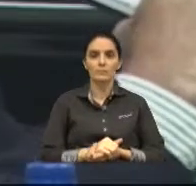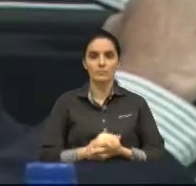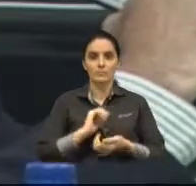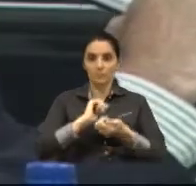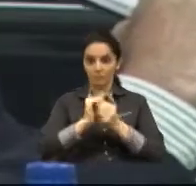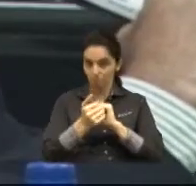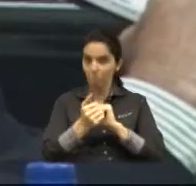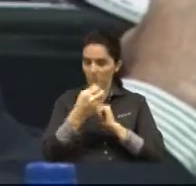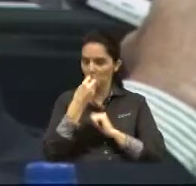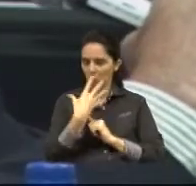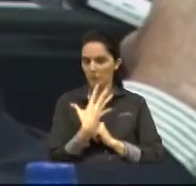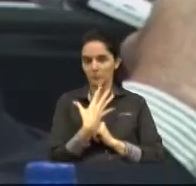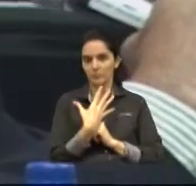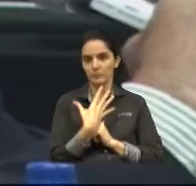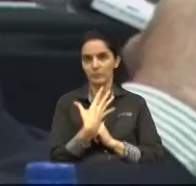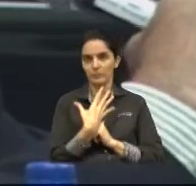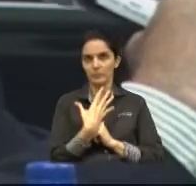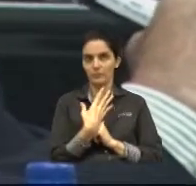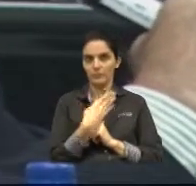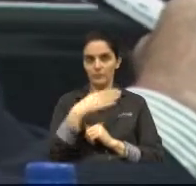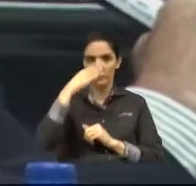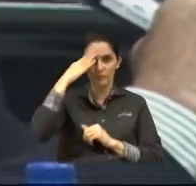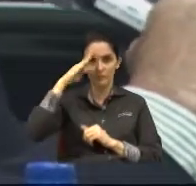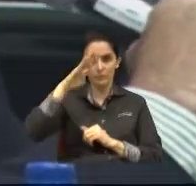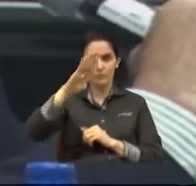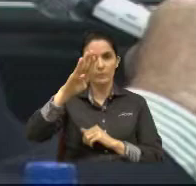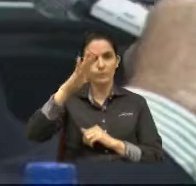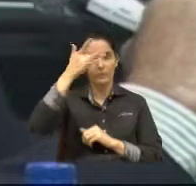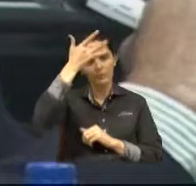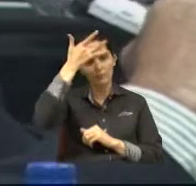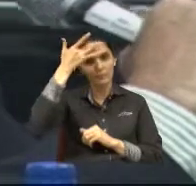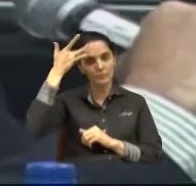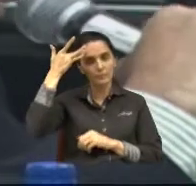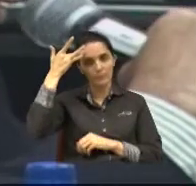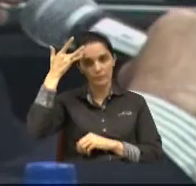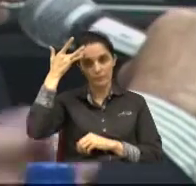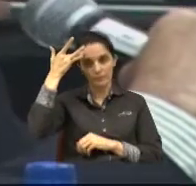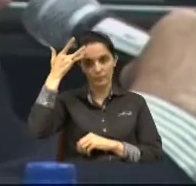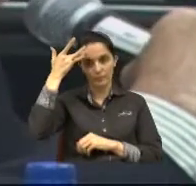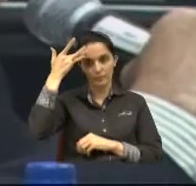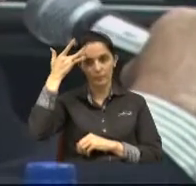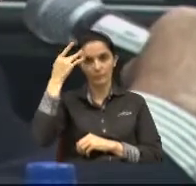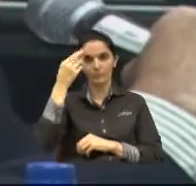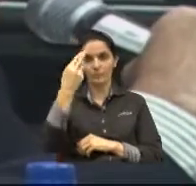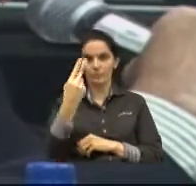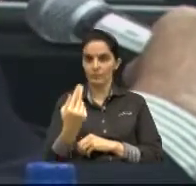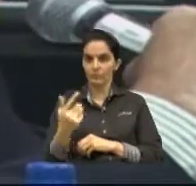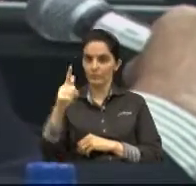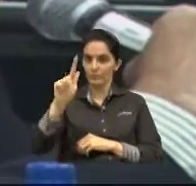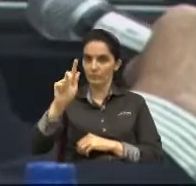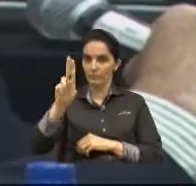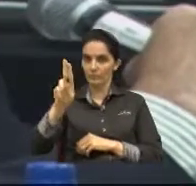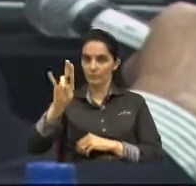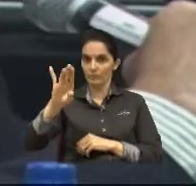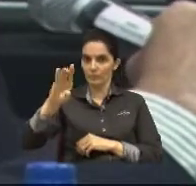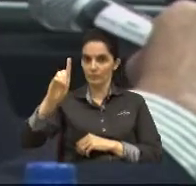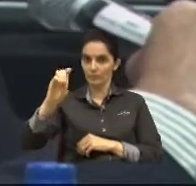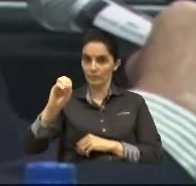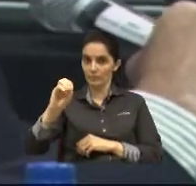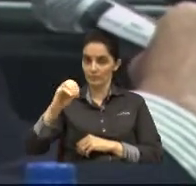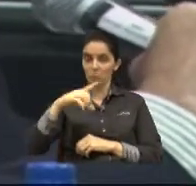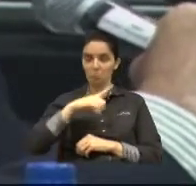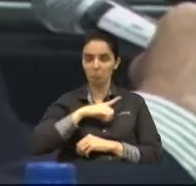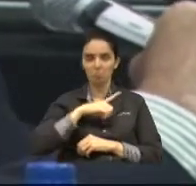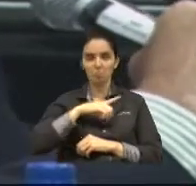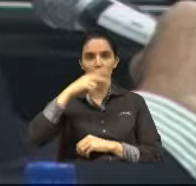e principalmente, essas pessoas que contribuem, como o Guilherme, que tem história, que saiu da piscina,